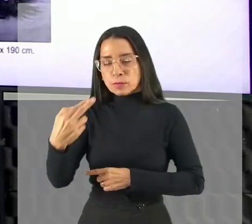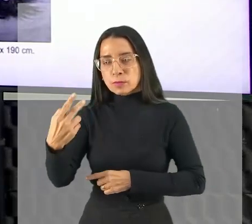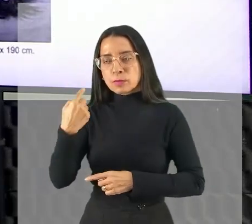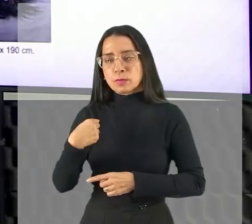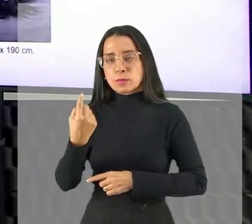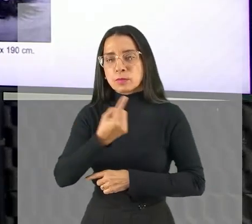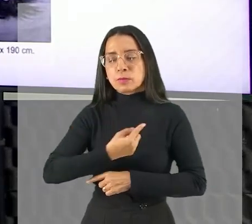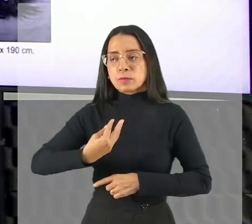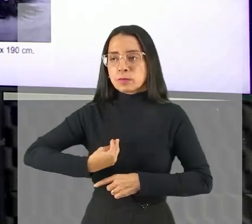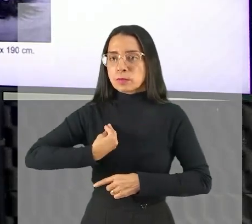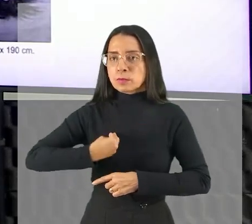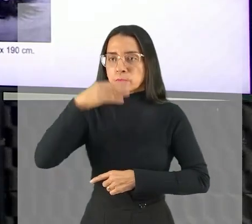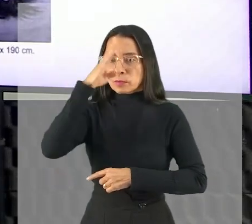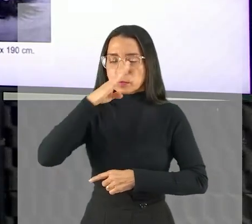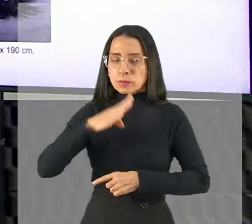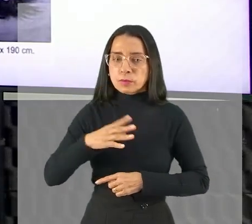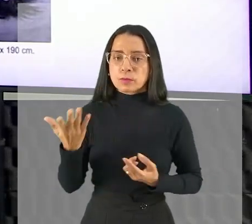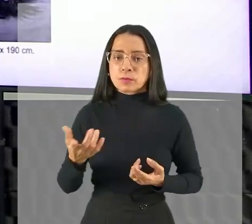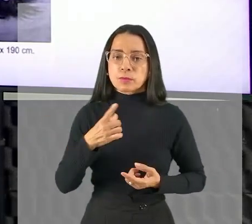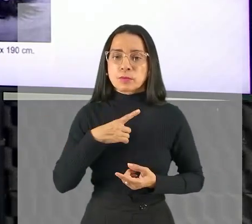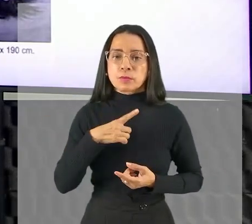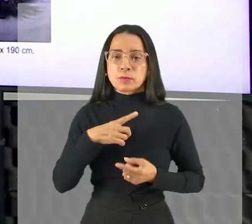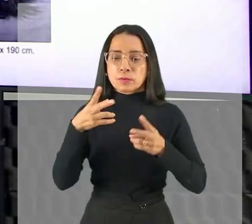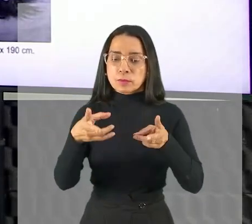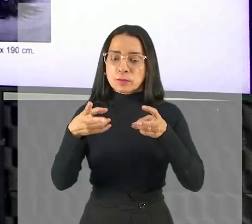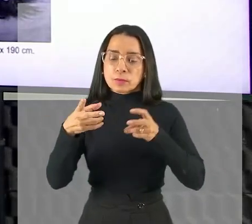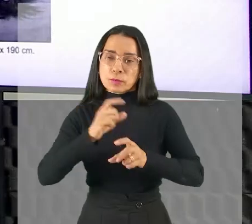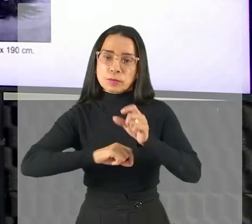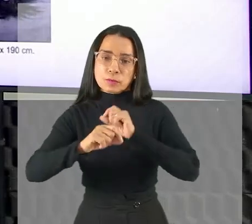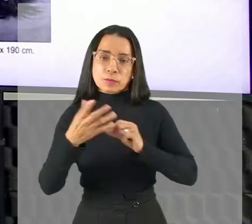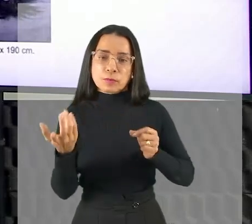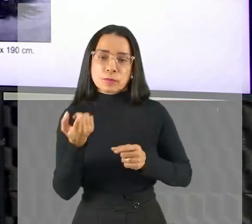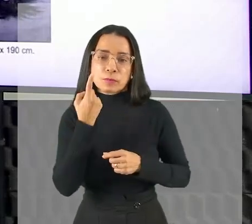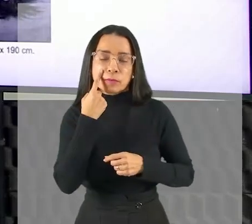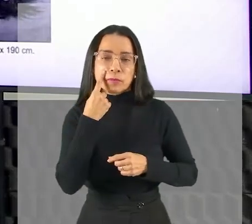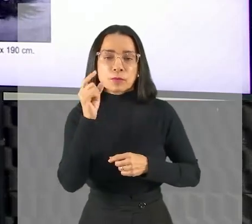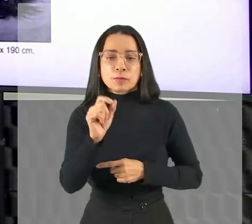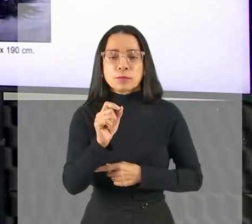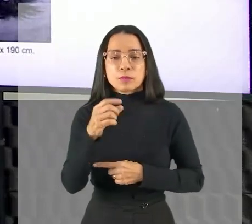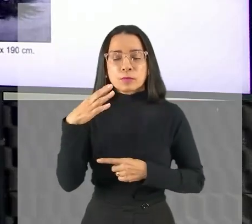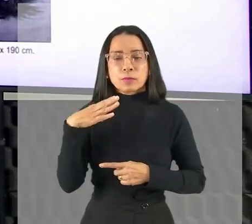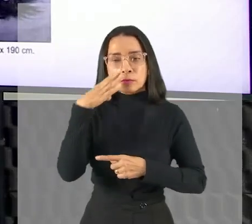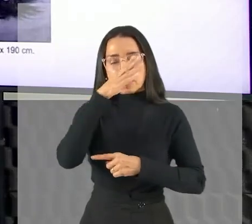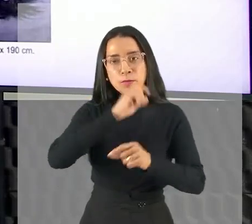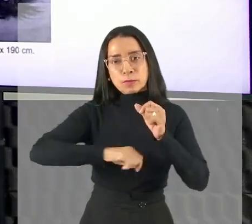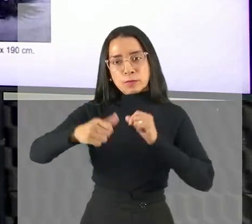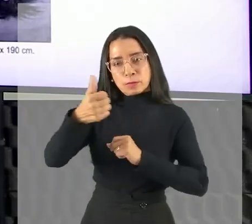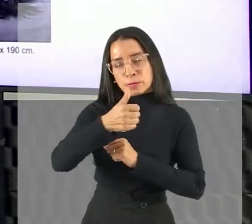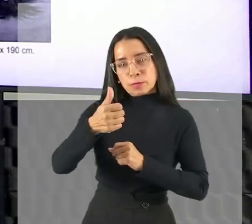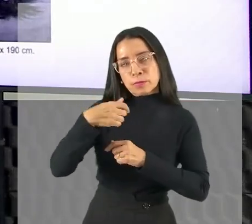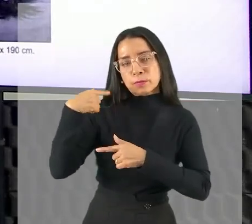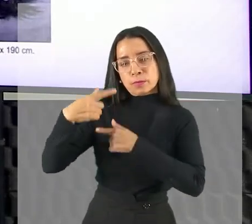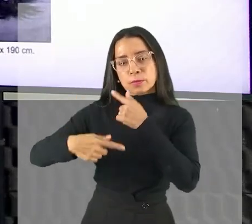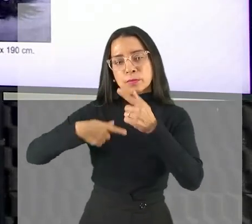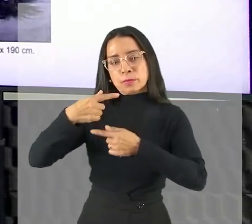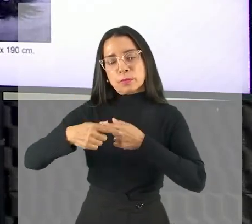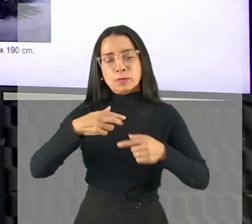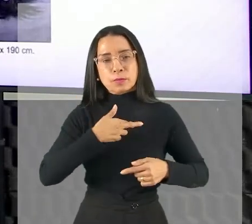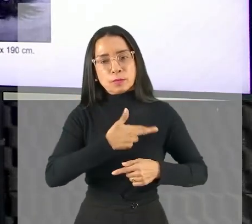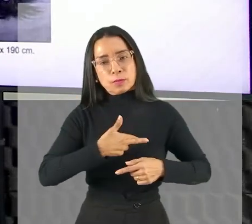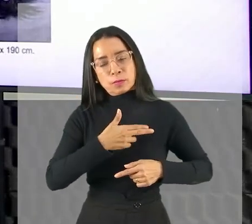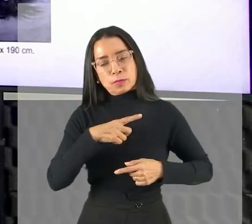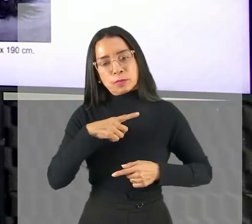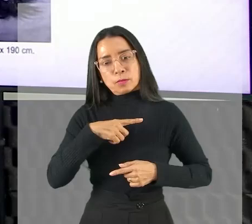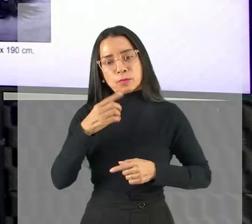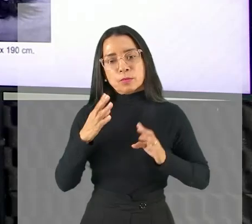realidade brasileira. Aí a gente tem que prestar atenção. Considerando isso, principalmente a primeira geração do romantismo, a gente tem aqui